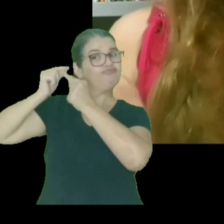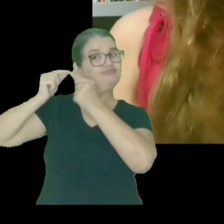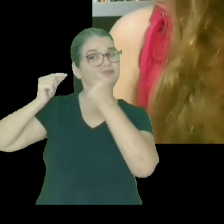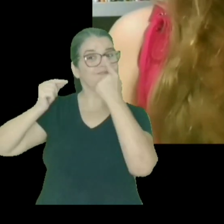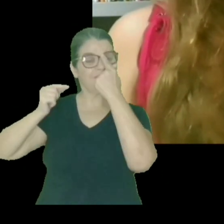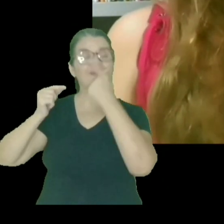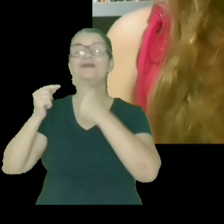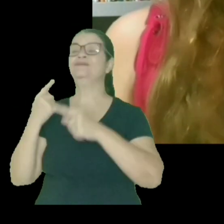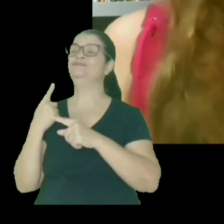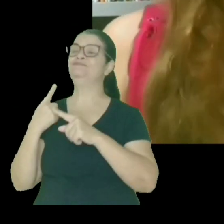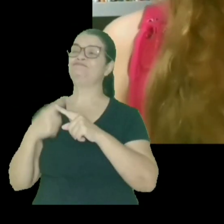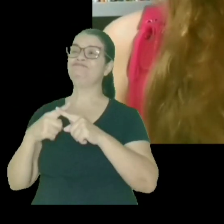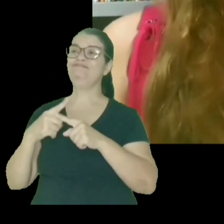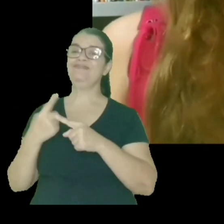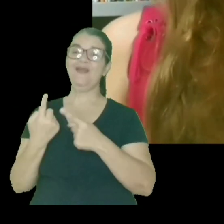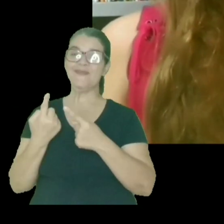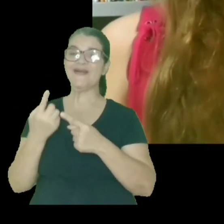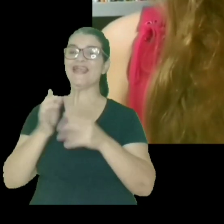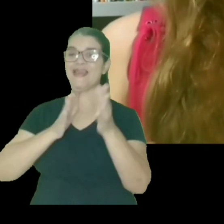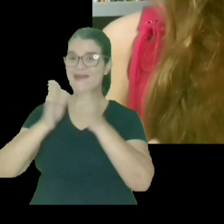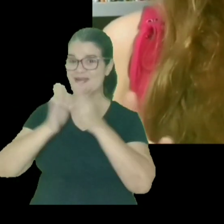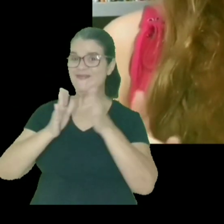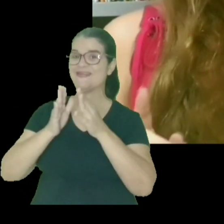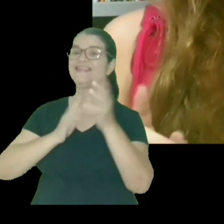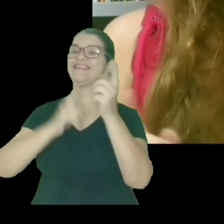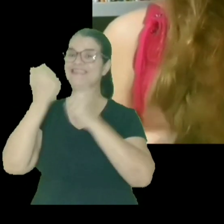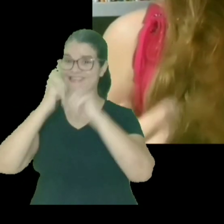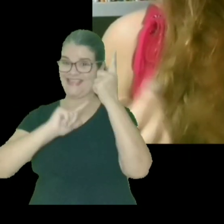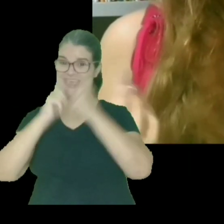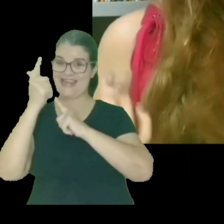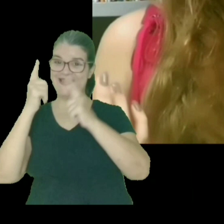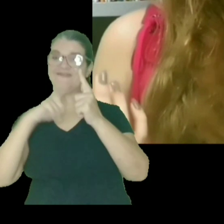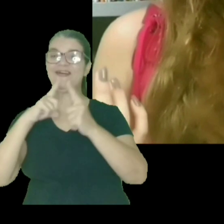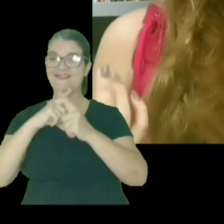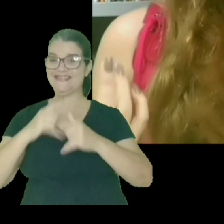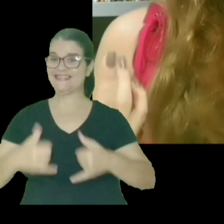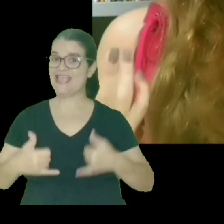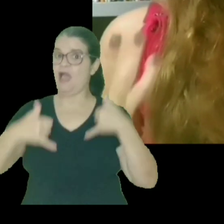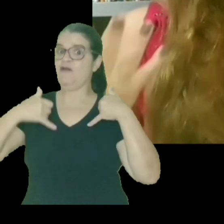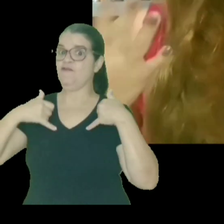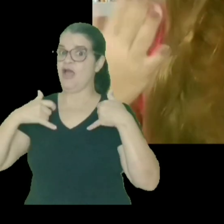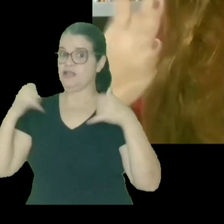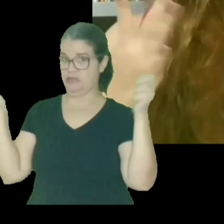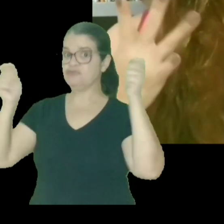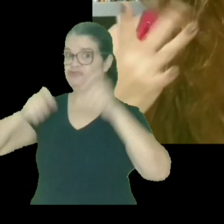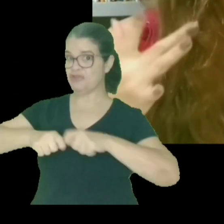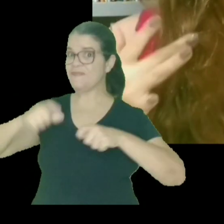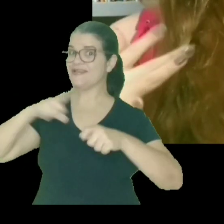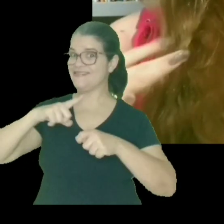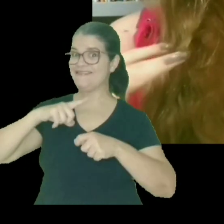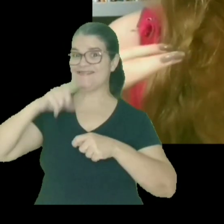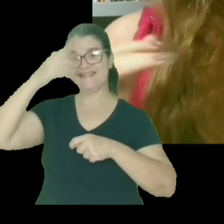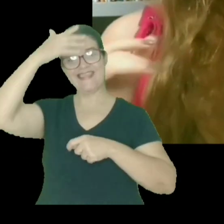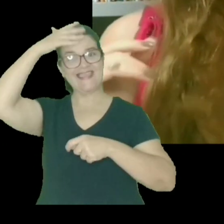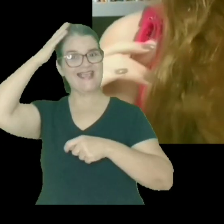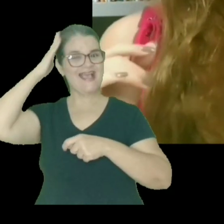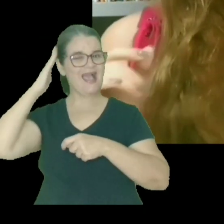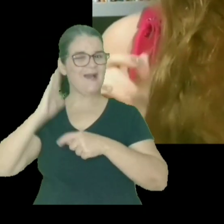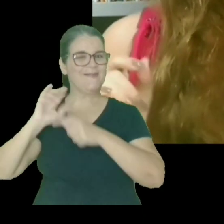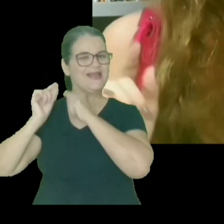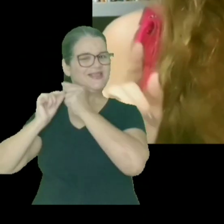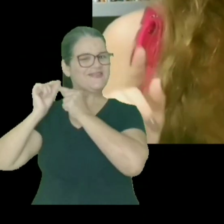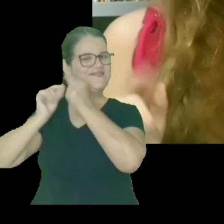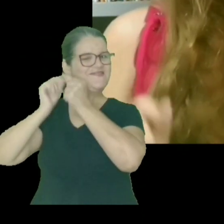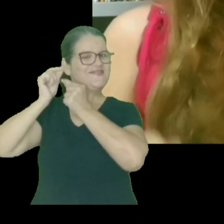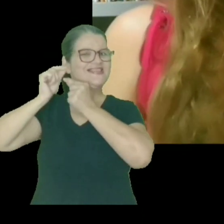causavam tanto desgosto. E tinha então a vaidade de possuir cabelos frisados, pelo